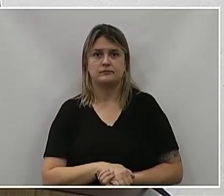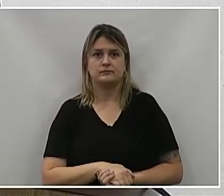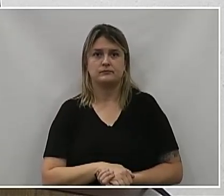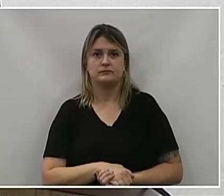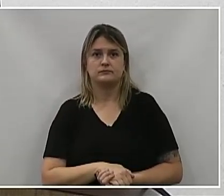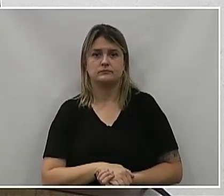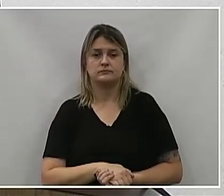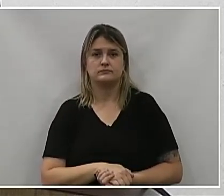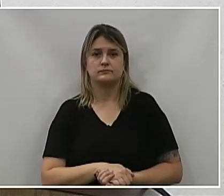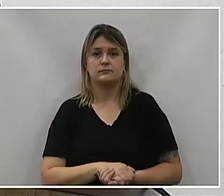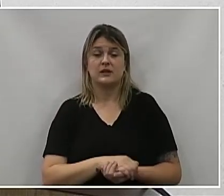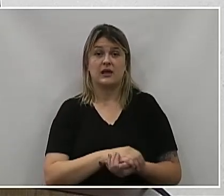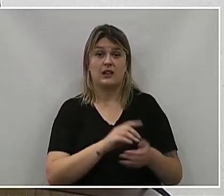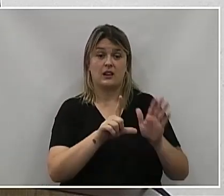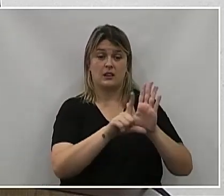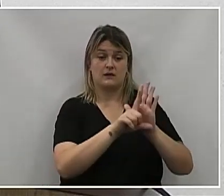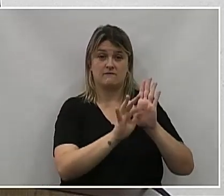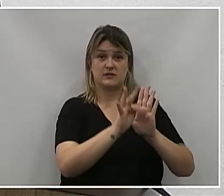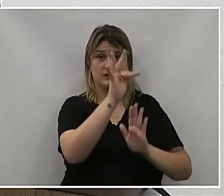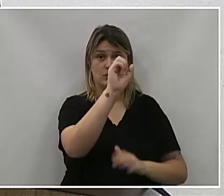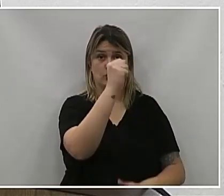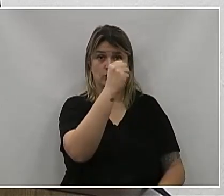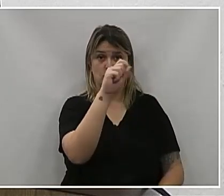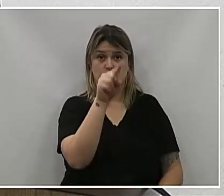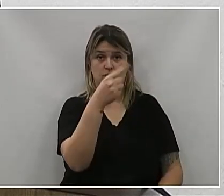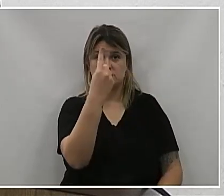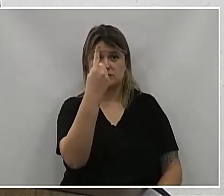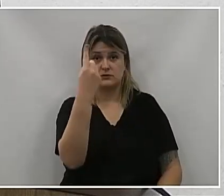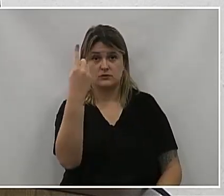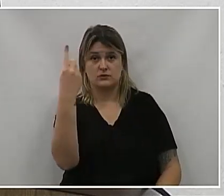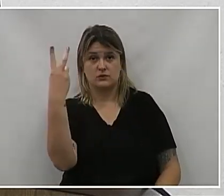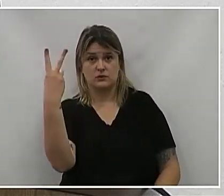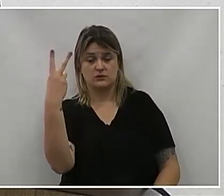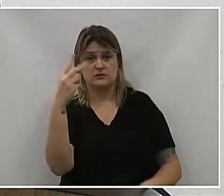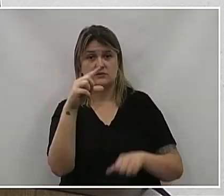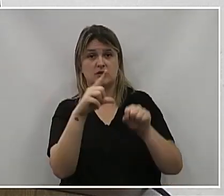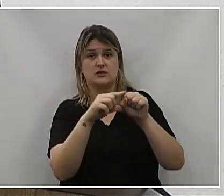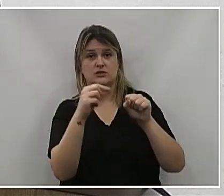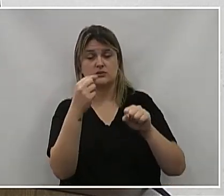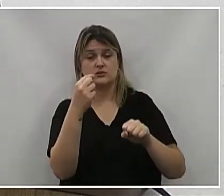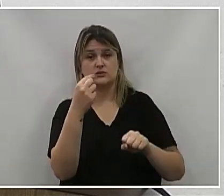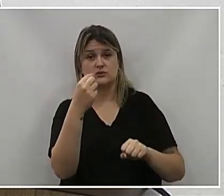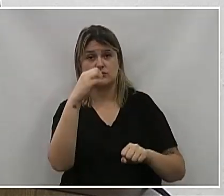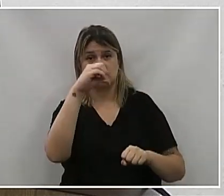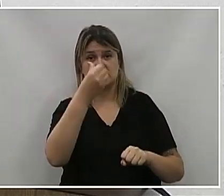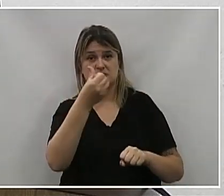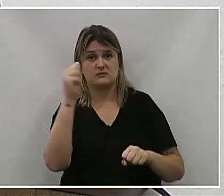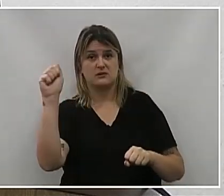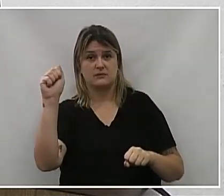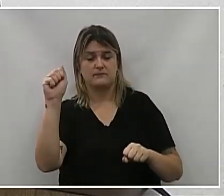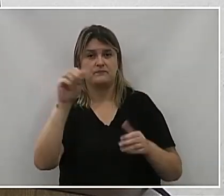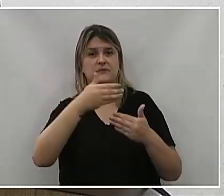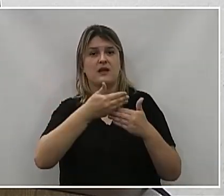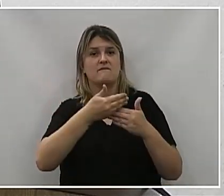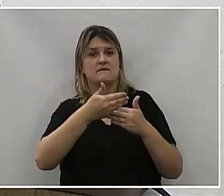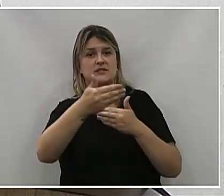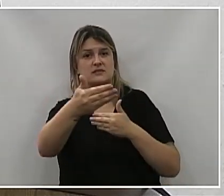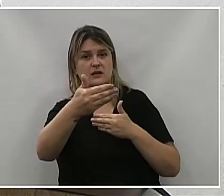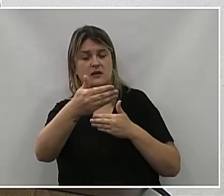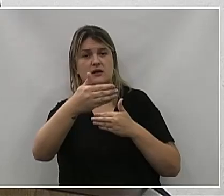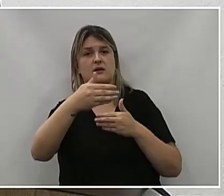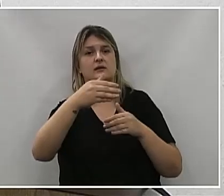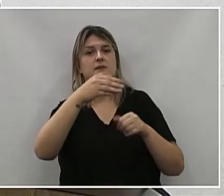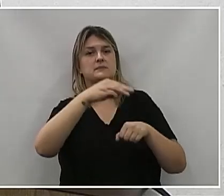doutorado. Quando a Lei Federal 8.112, artigo 96A, fala assim: o afastamento para a realização